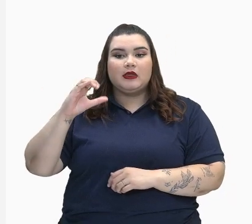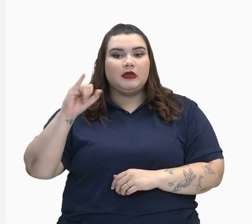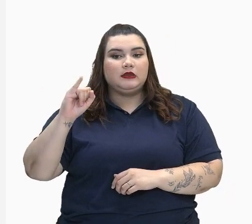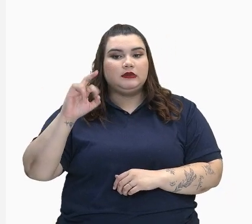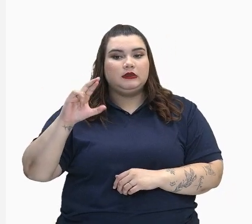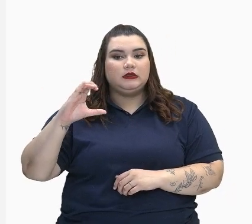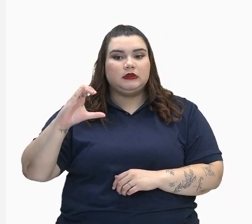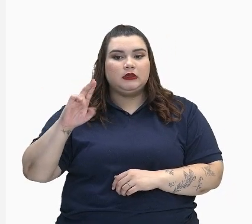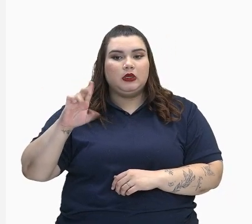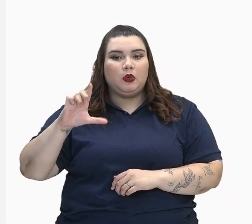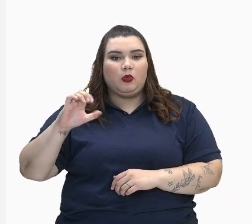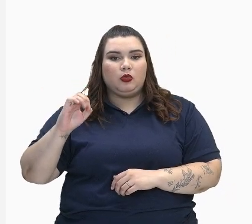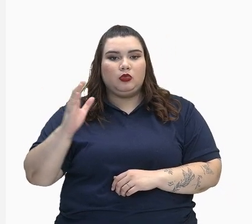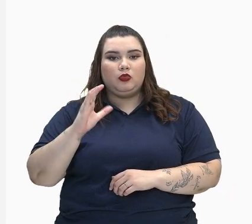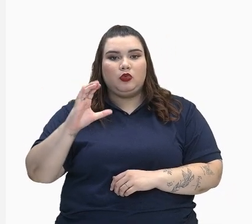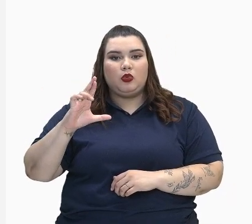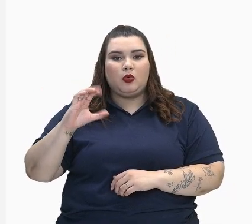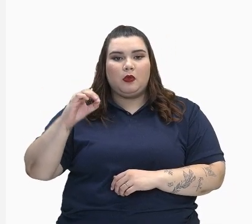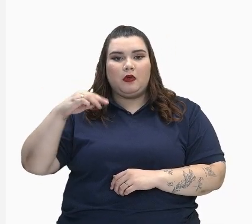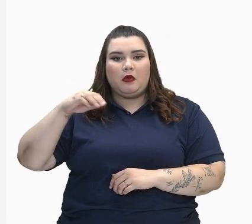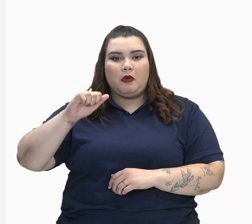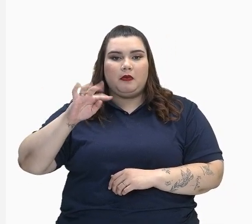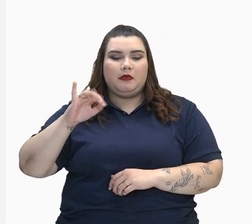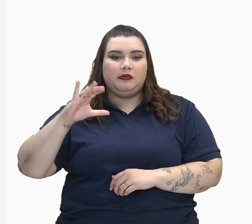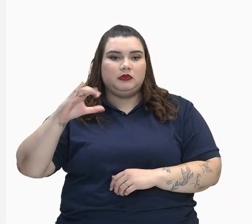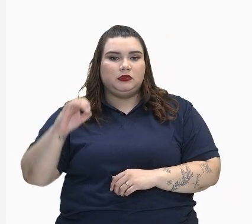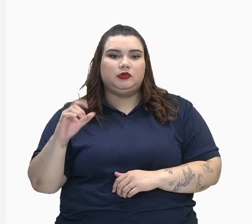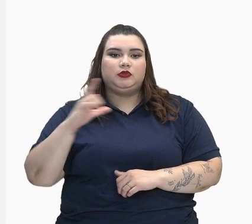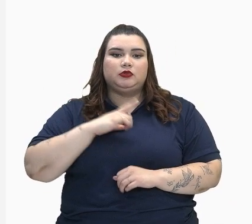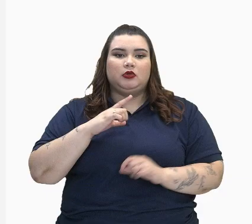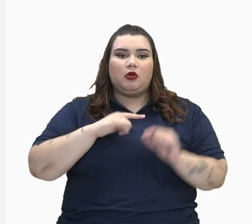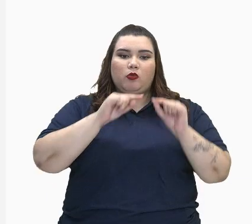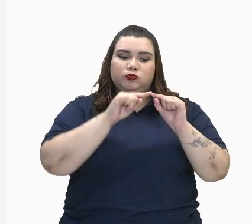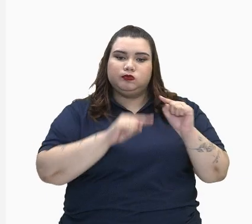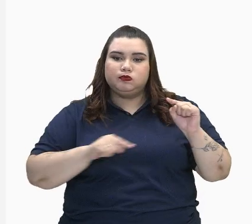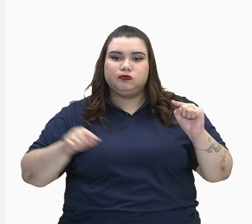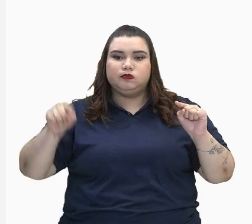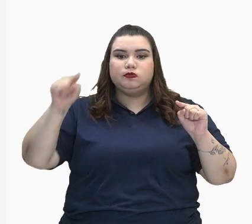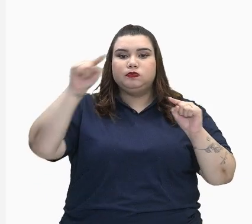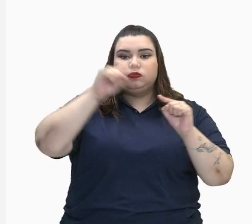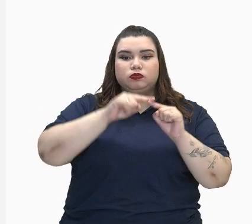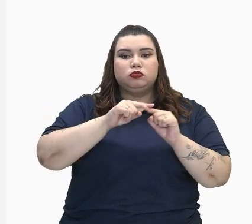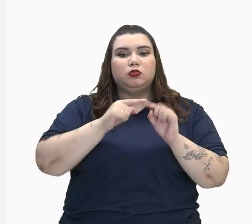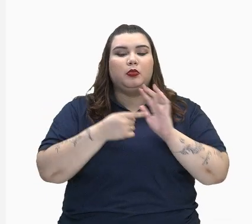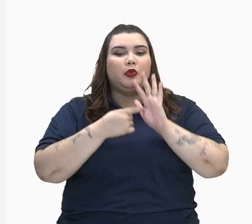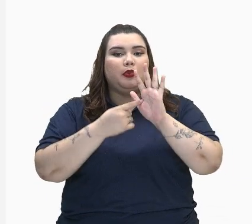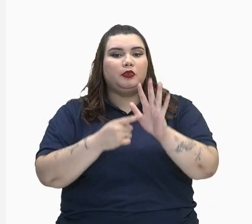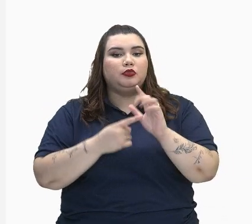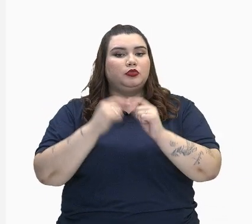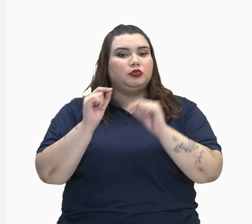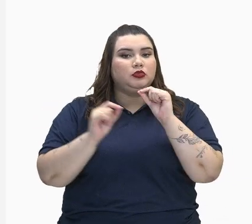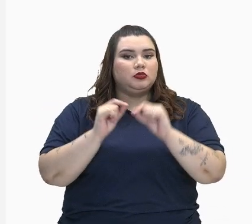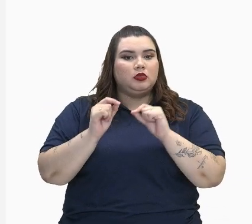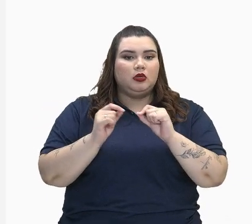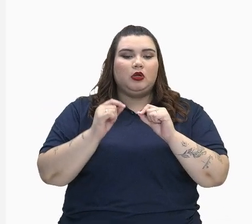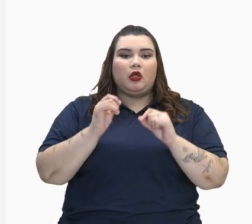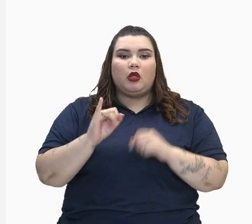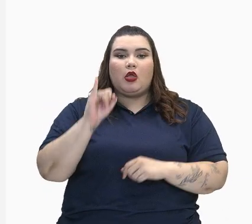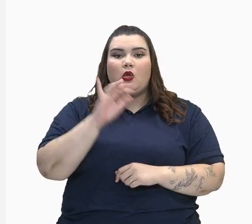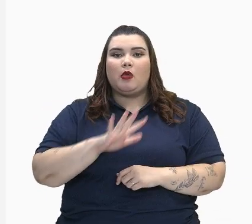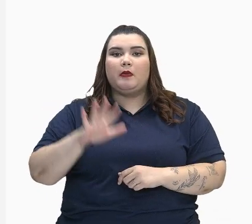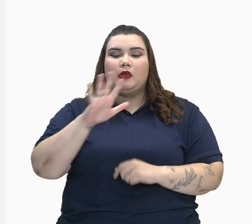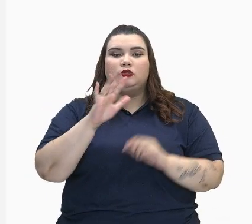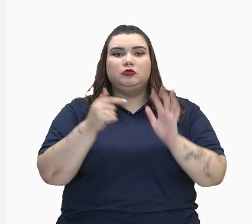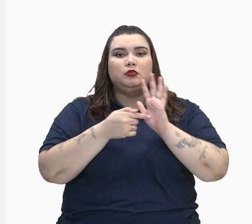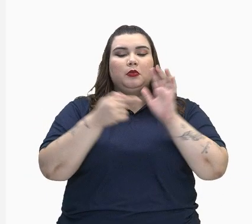esse círculo cromático, nós vamos estar apresentando justamente formado pelas cores,